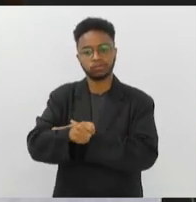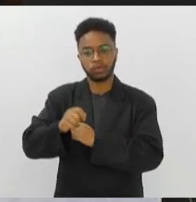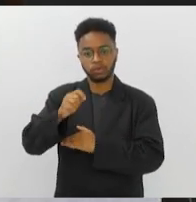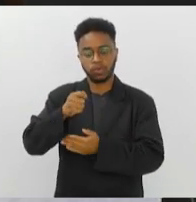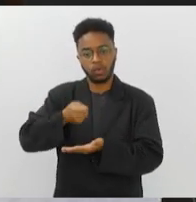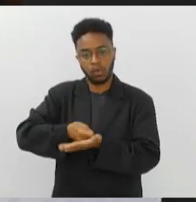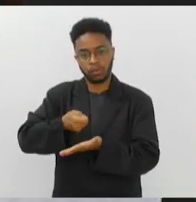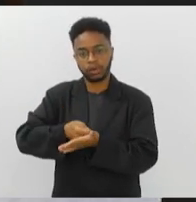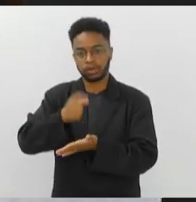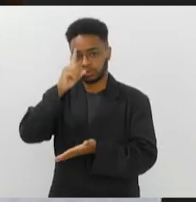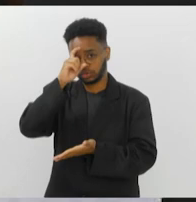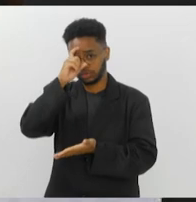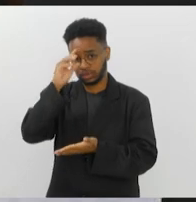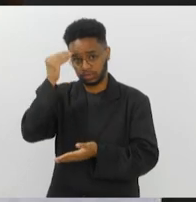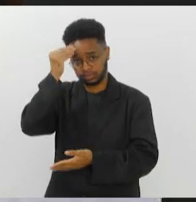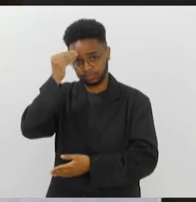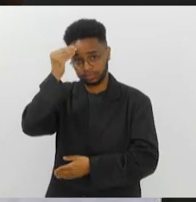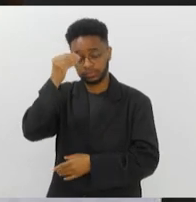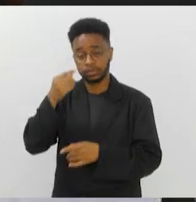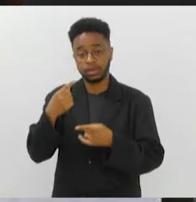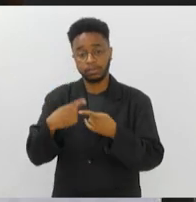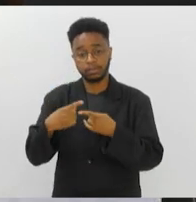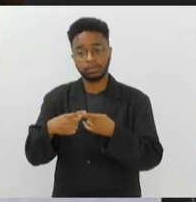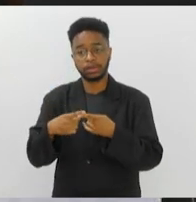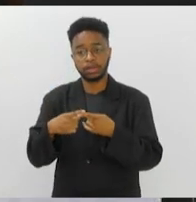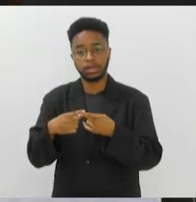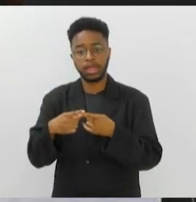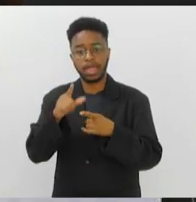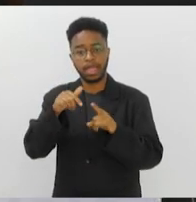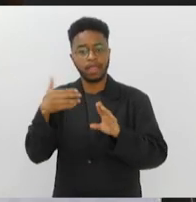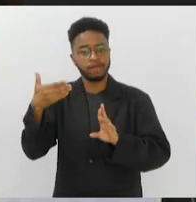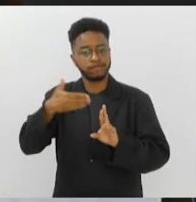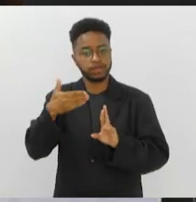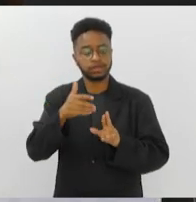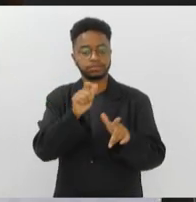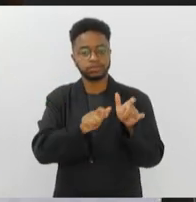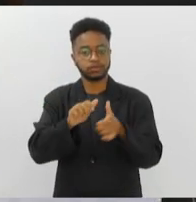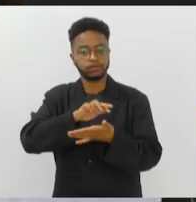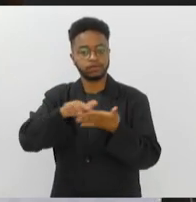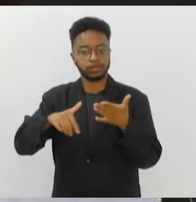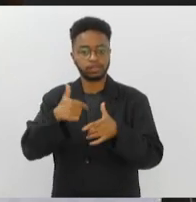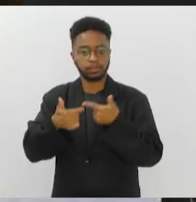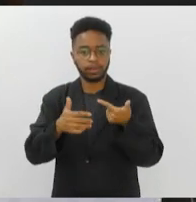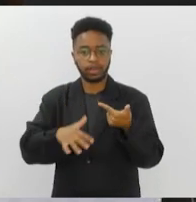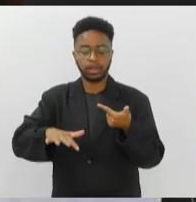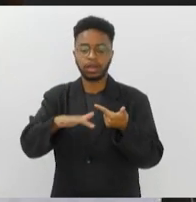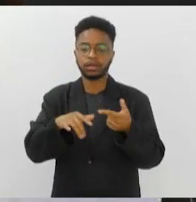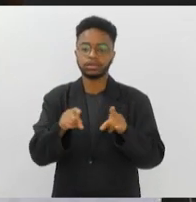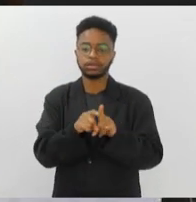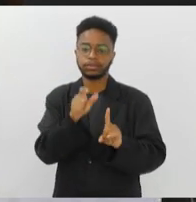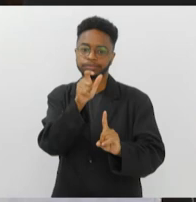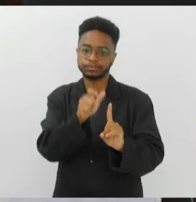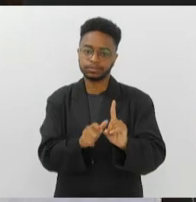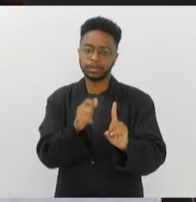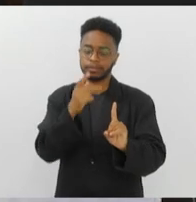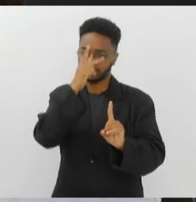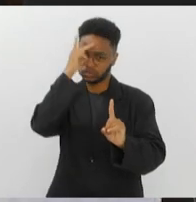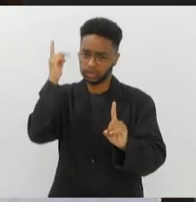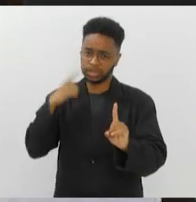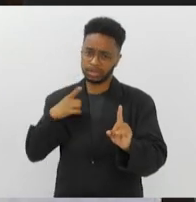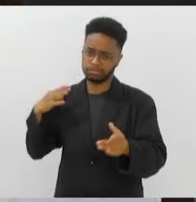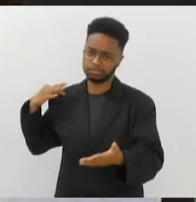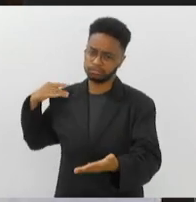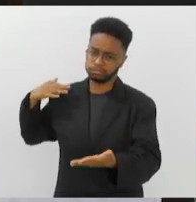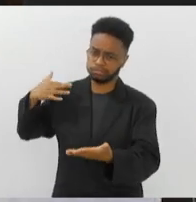para muitos e muitas que atuam nessa área. É um companheiro que tem uma longa